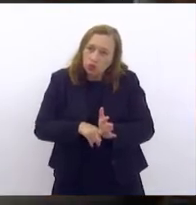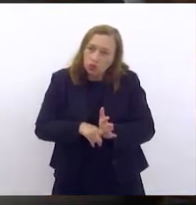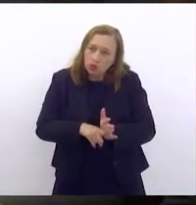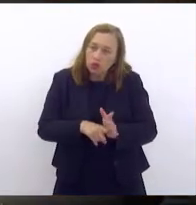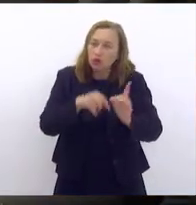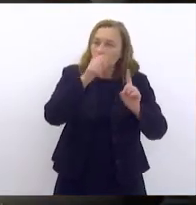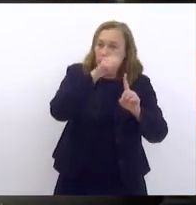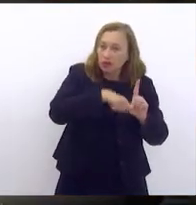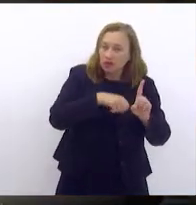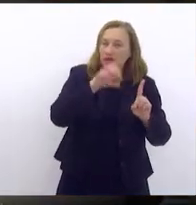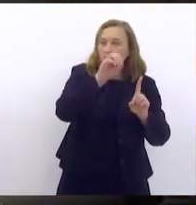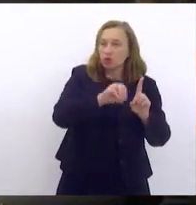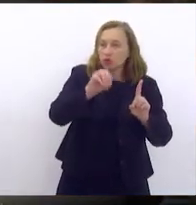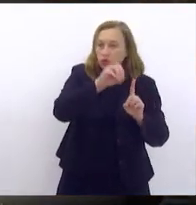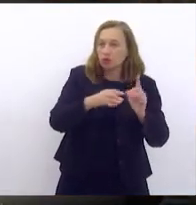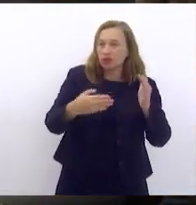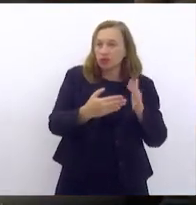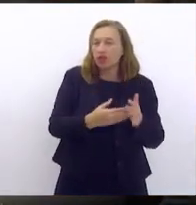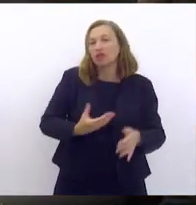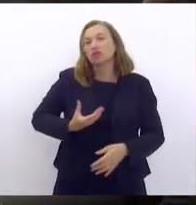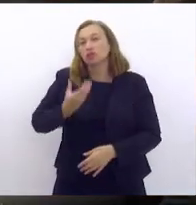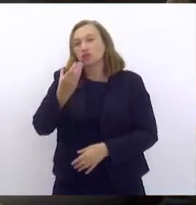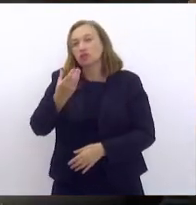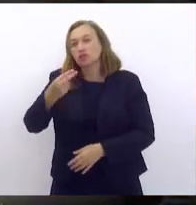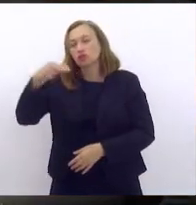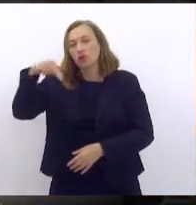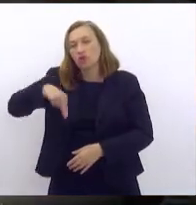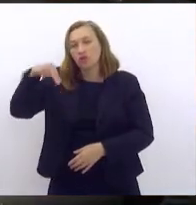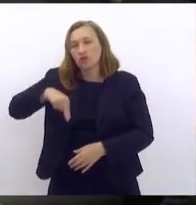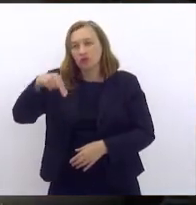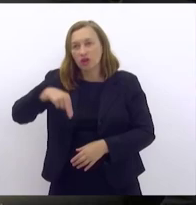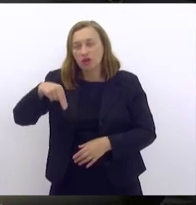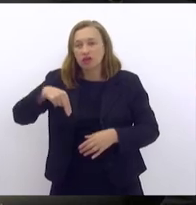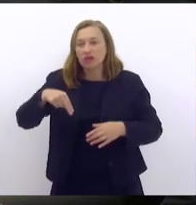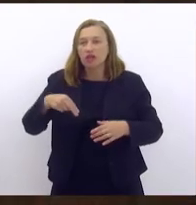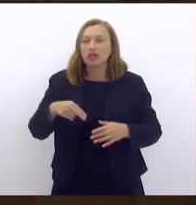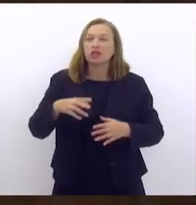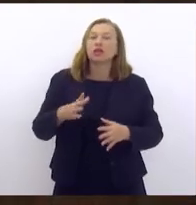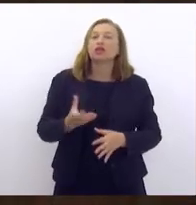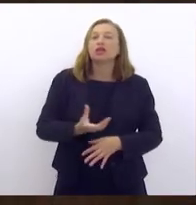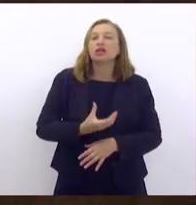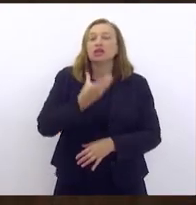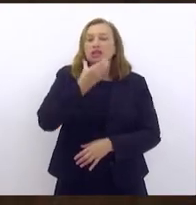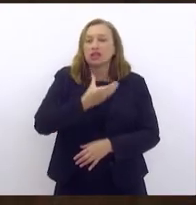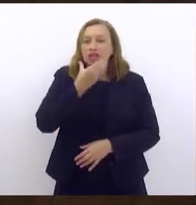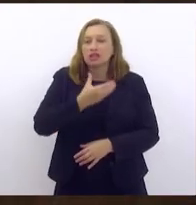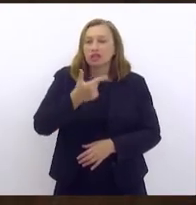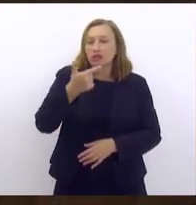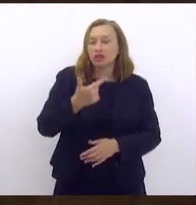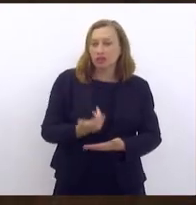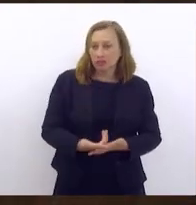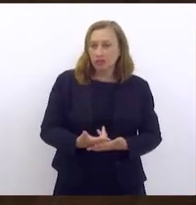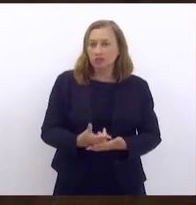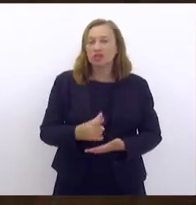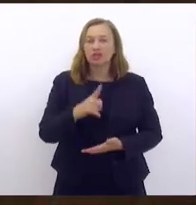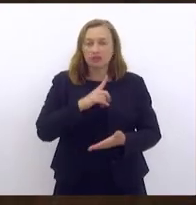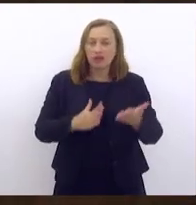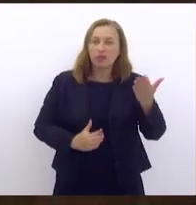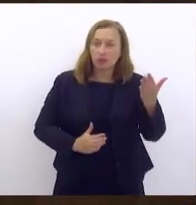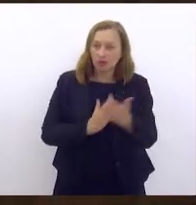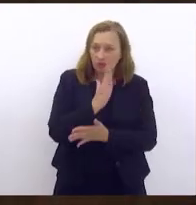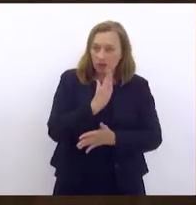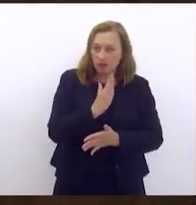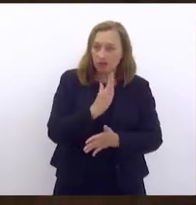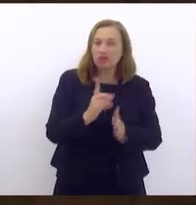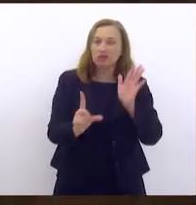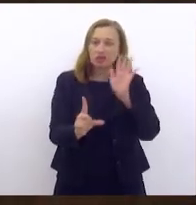meses de outubro e novembro, para que em dezembro, segundo o Corpo de Bombeiros, se houver a aprovação